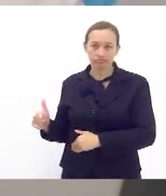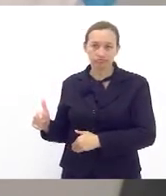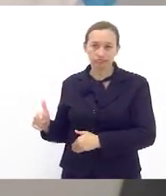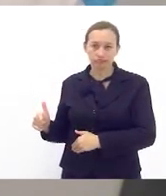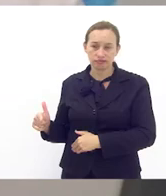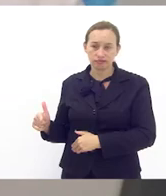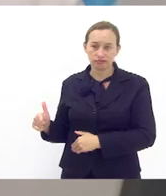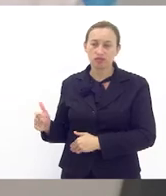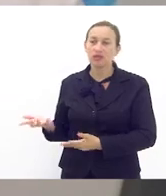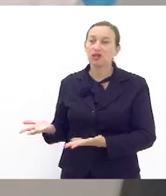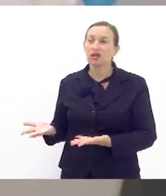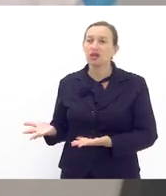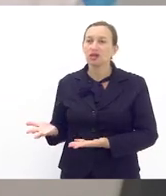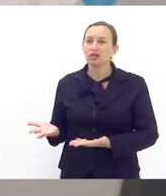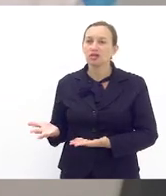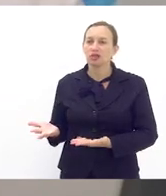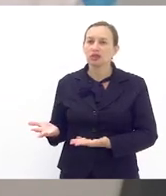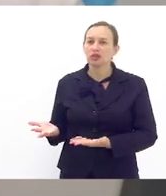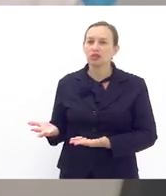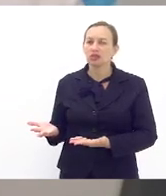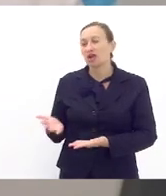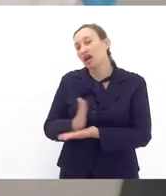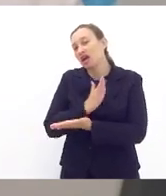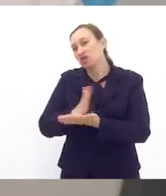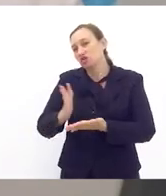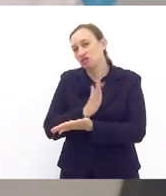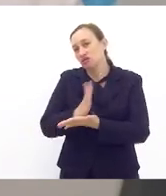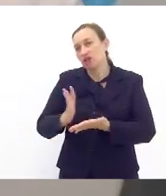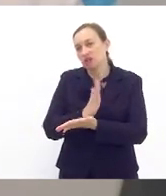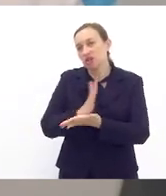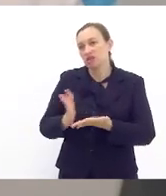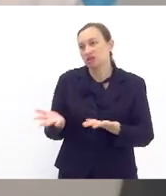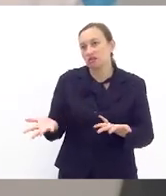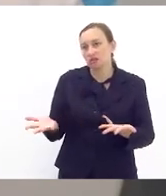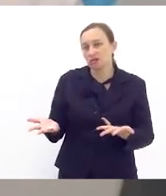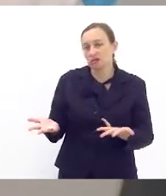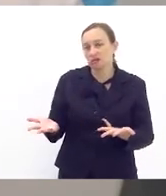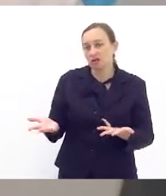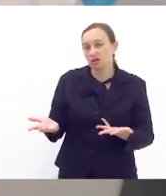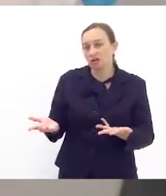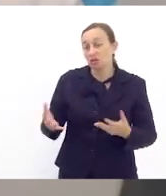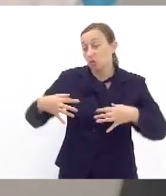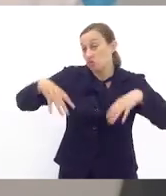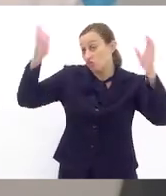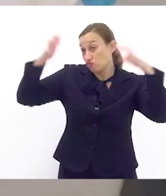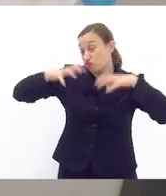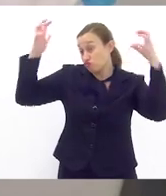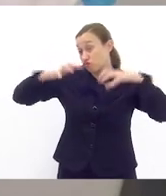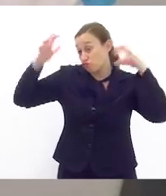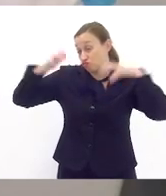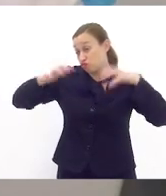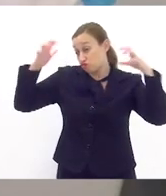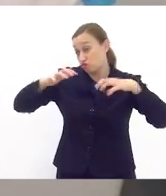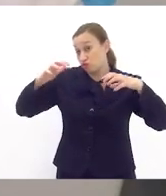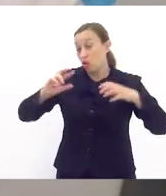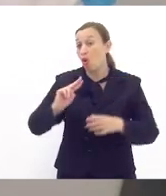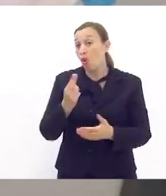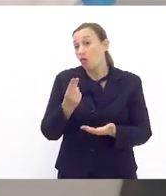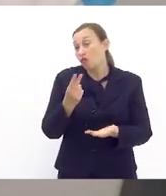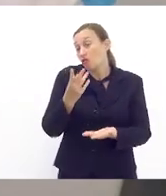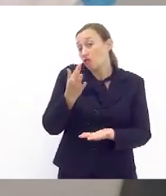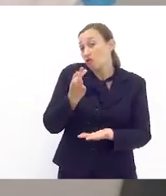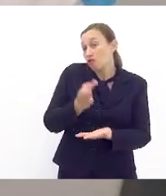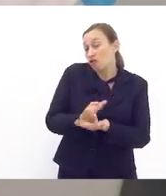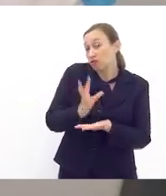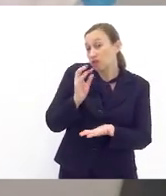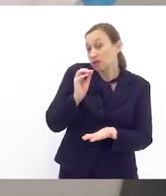transmissão da energia ela é muitas vezes por questões de temporais por questões naturais outras por falta de pagamento